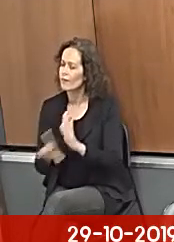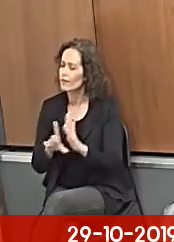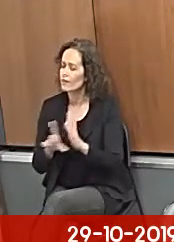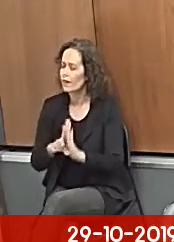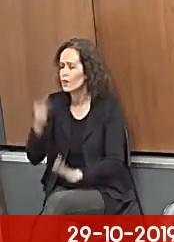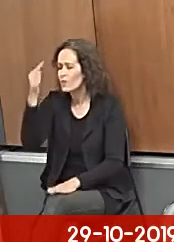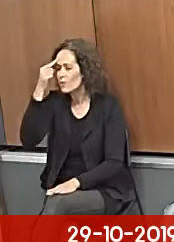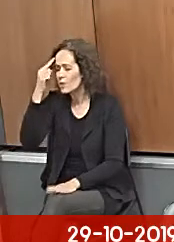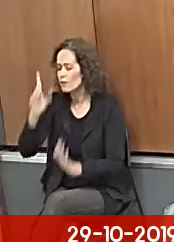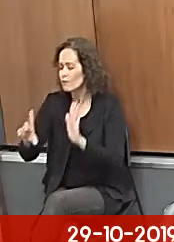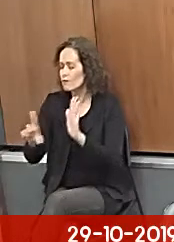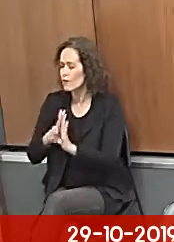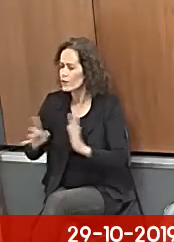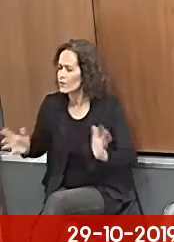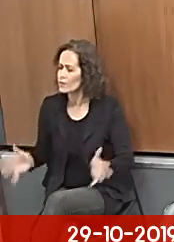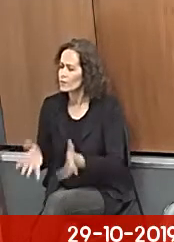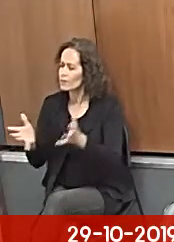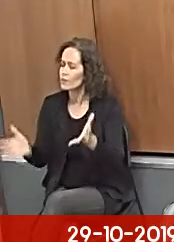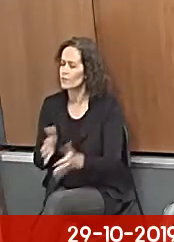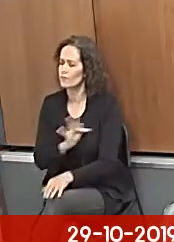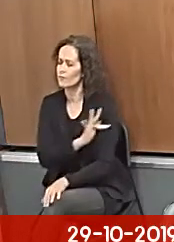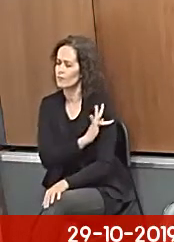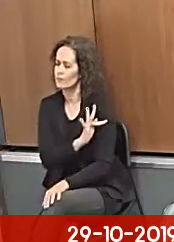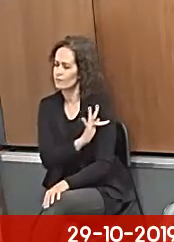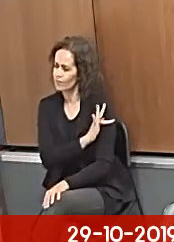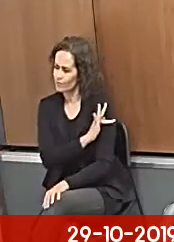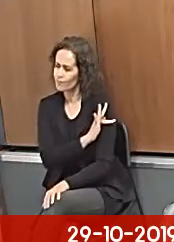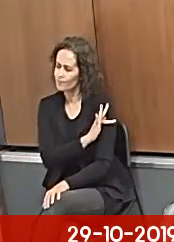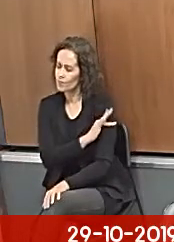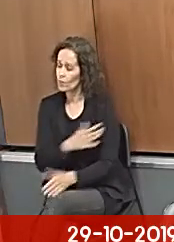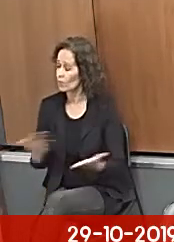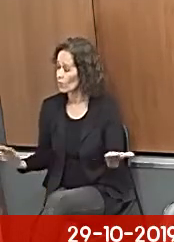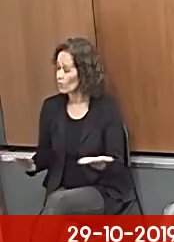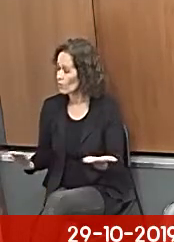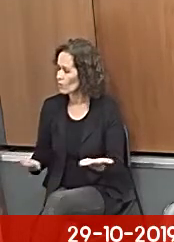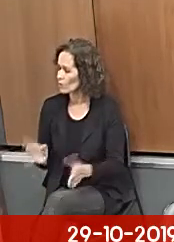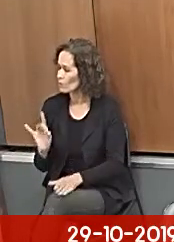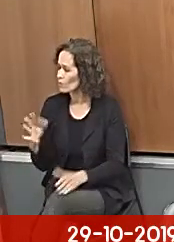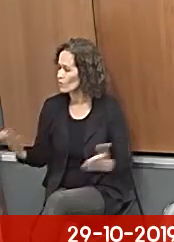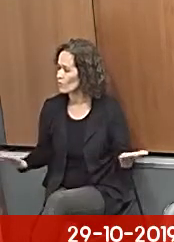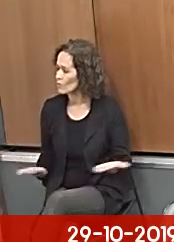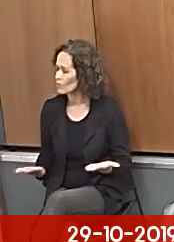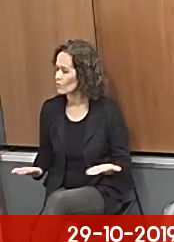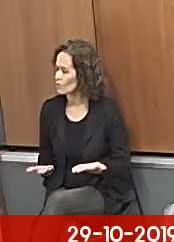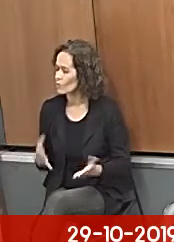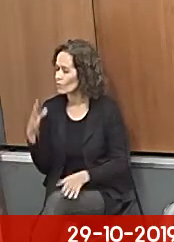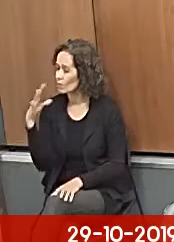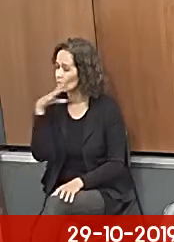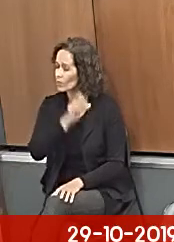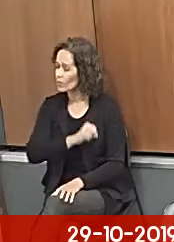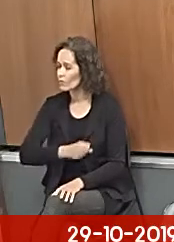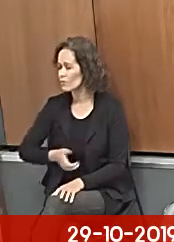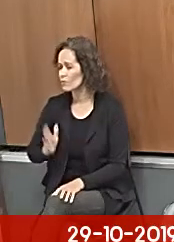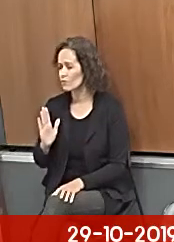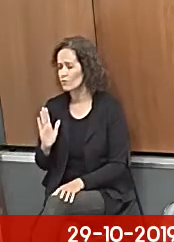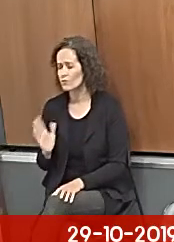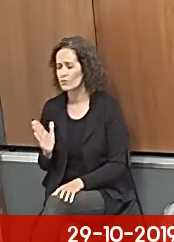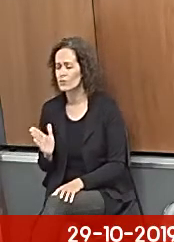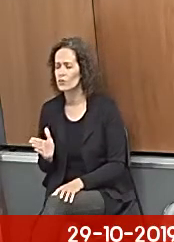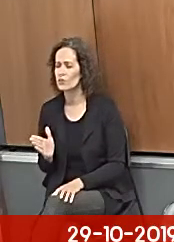lei incentivos fiscais. Aqui hoje, só hoje, rapidamente, já teve